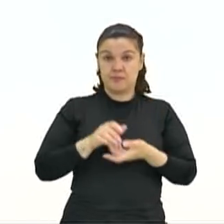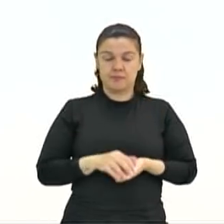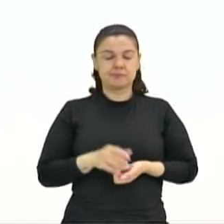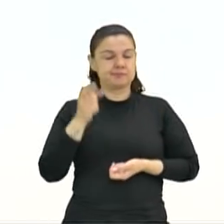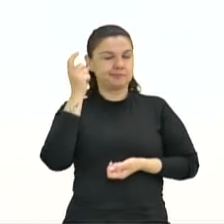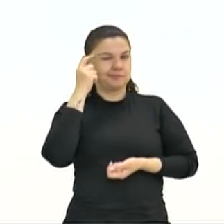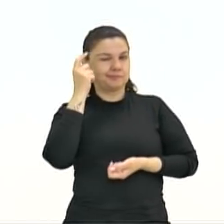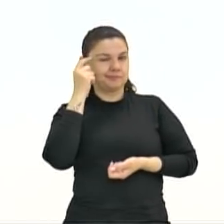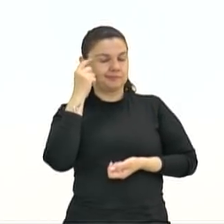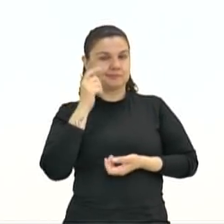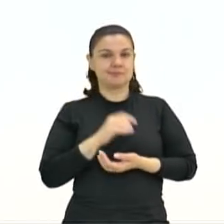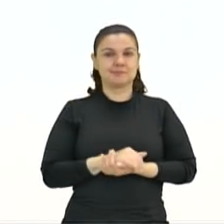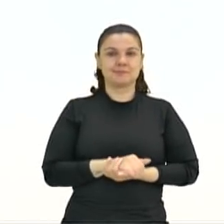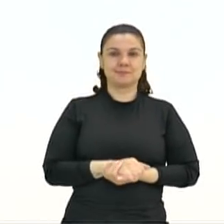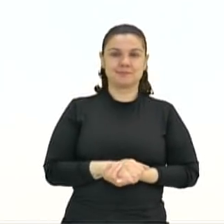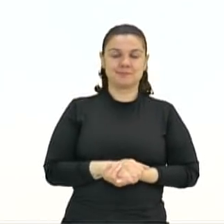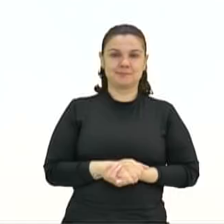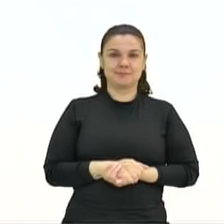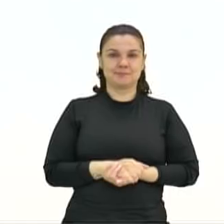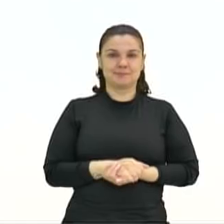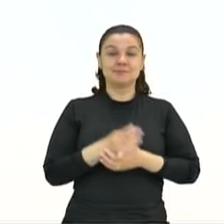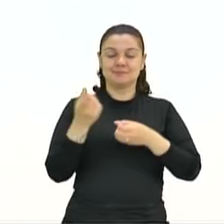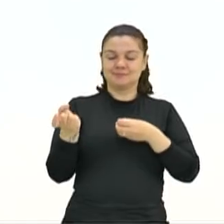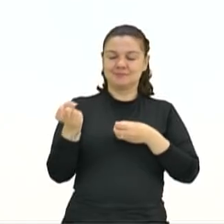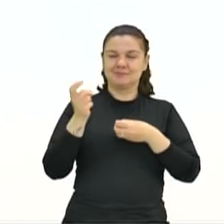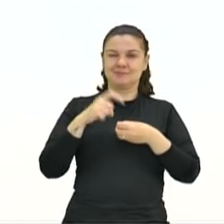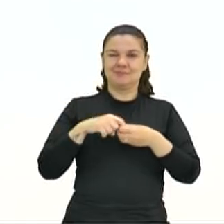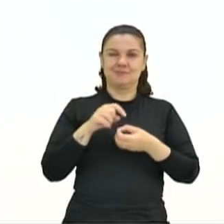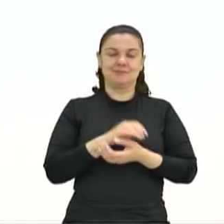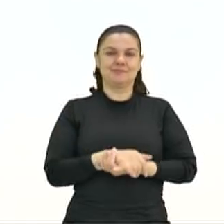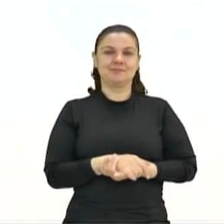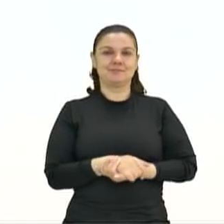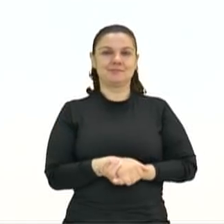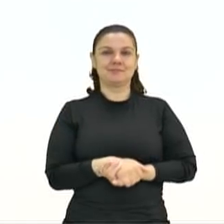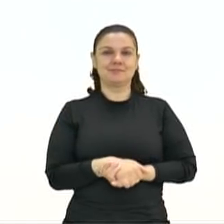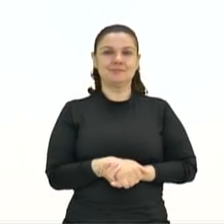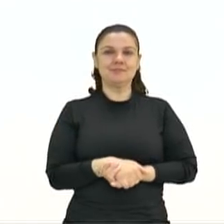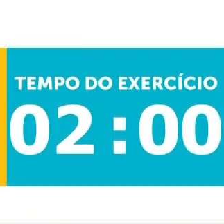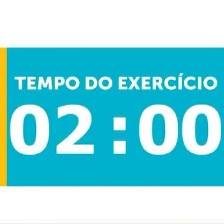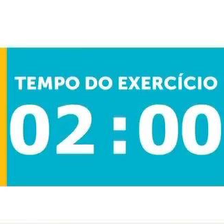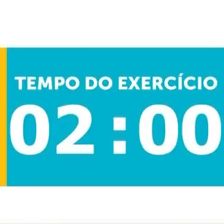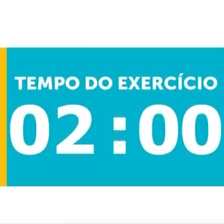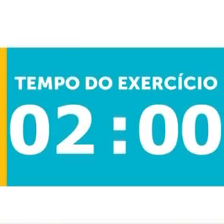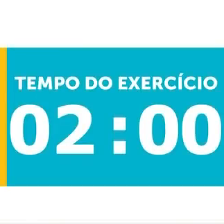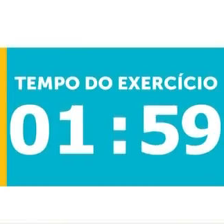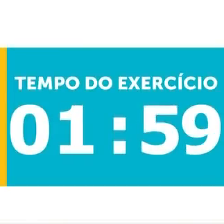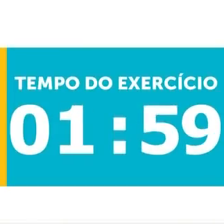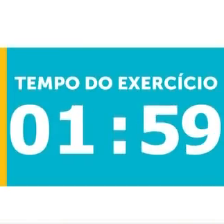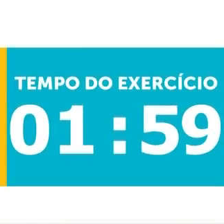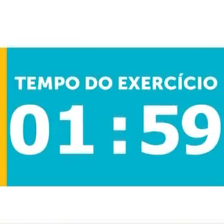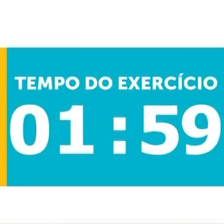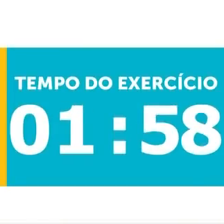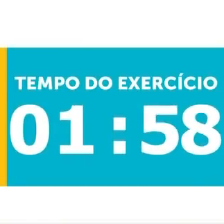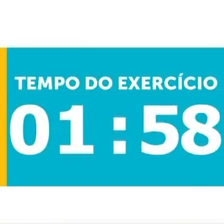Vamos pensar um pouquinho? Daqui a pouquinho a gente confere a resposta.